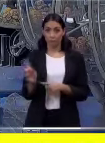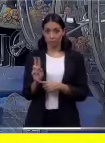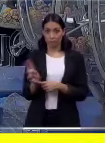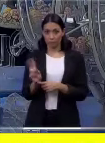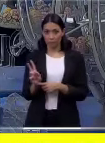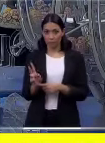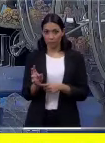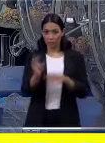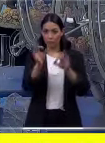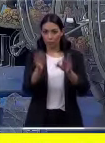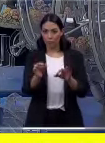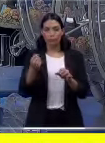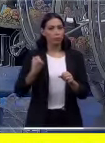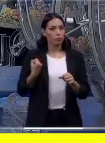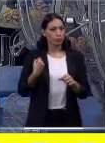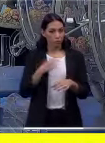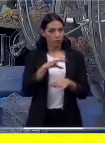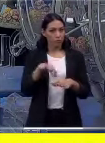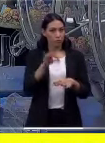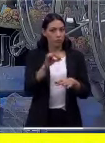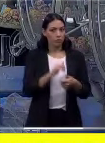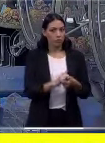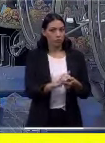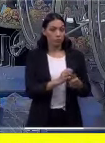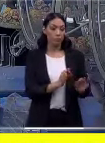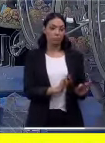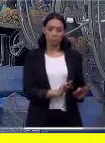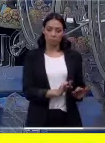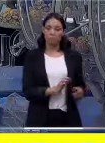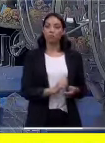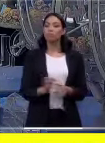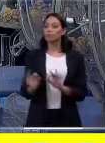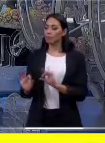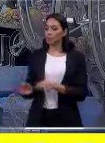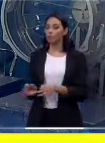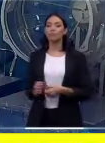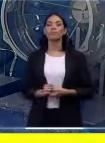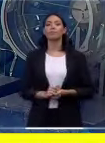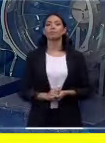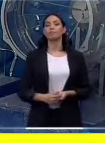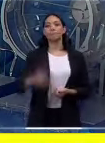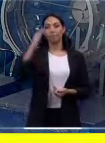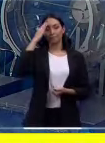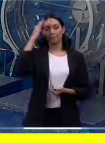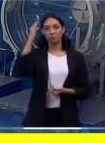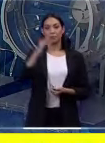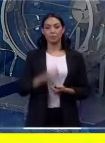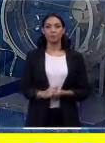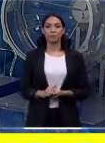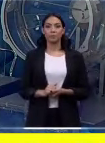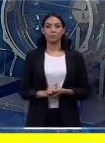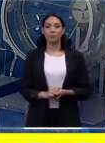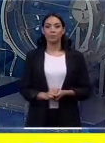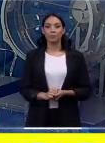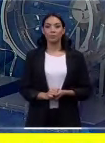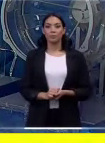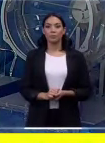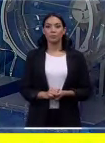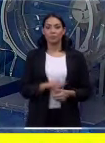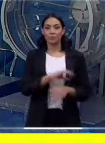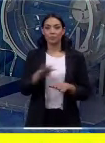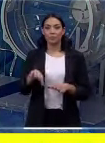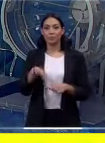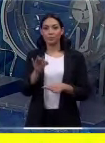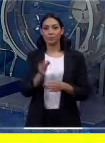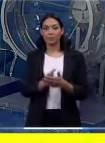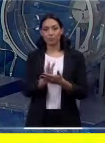auditores, confirmam os números sorteados? Sim, confirmo. Sim, confirmo. Obrigado. Sorteio da